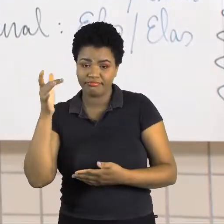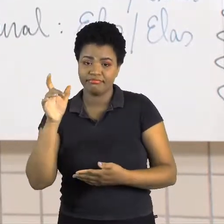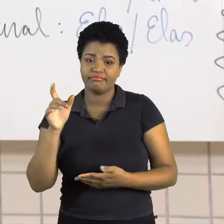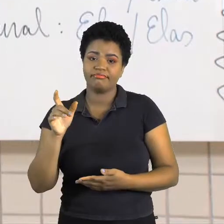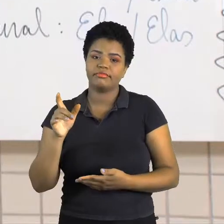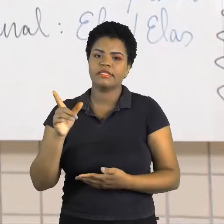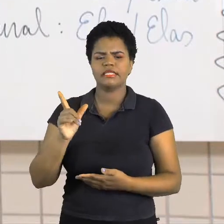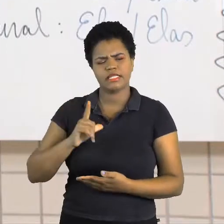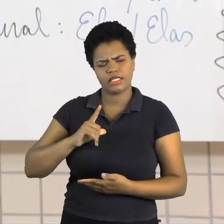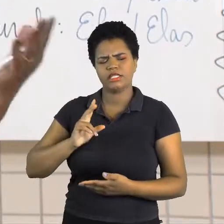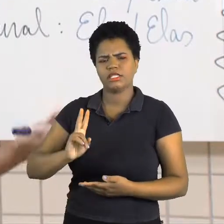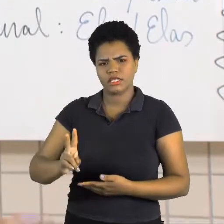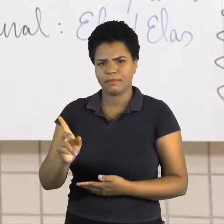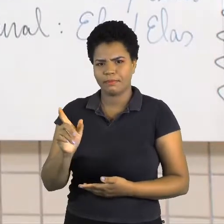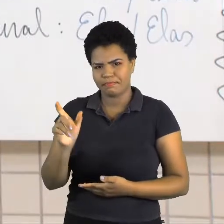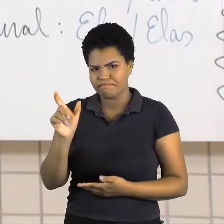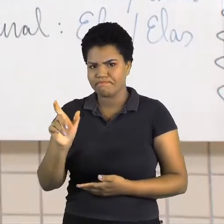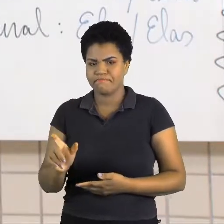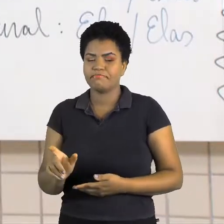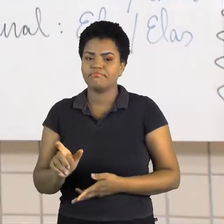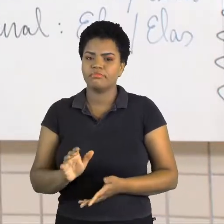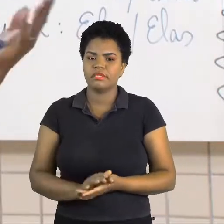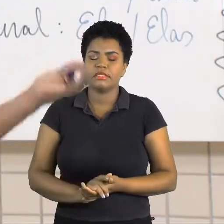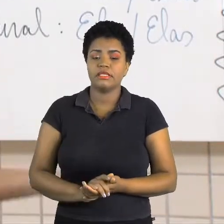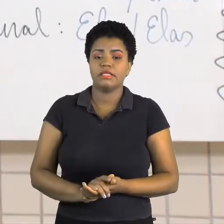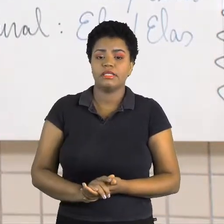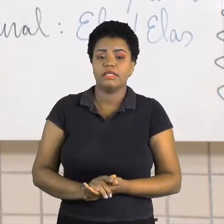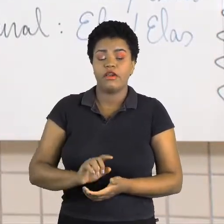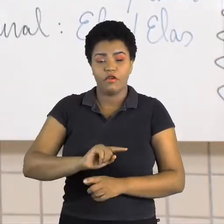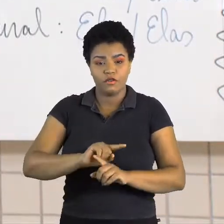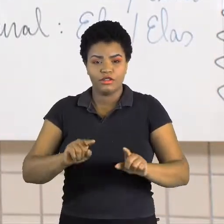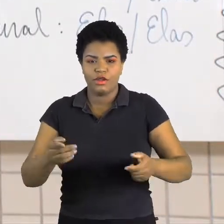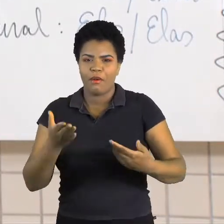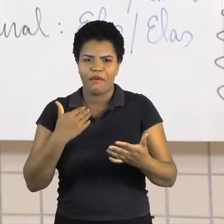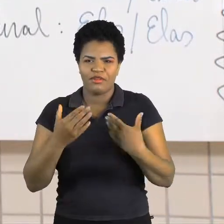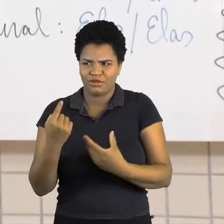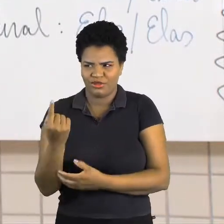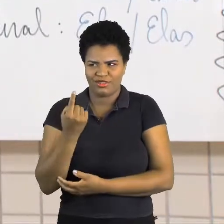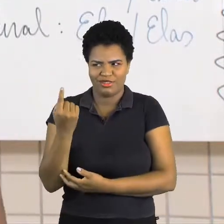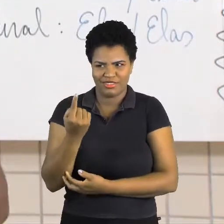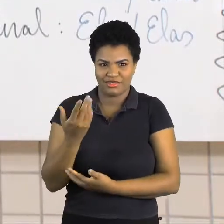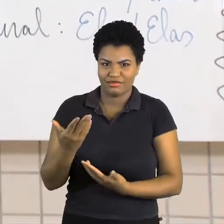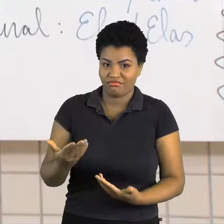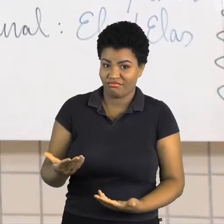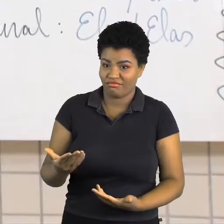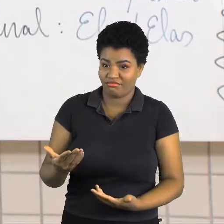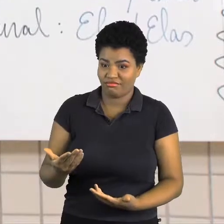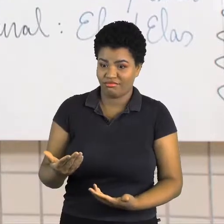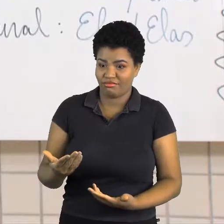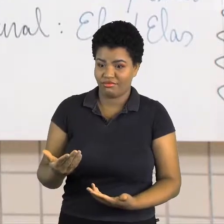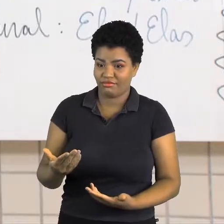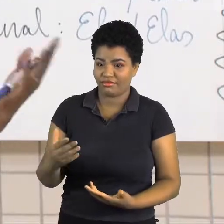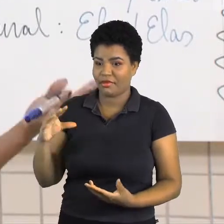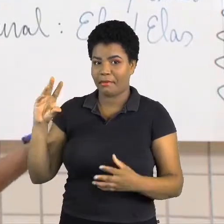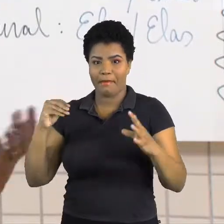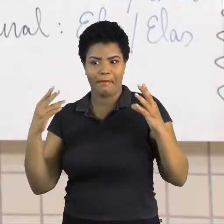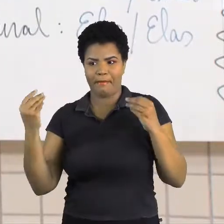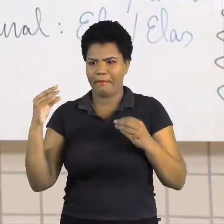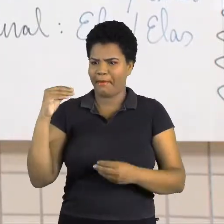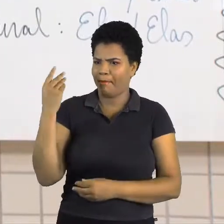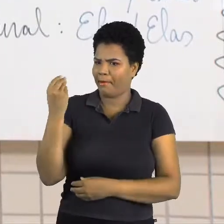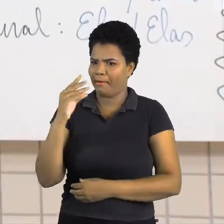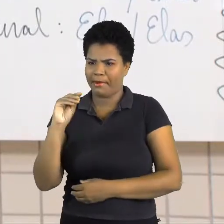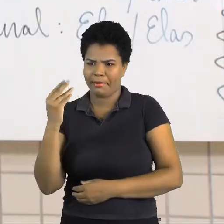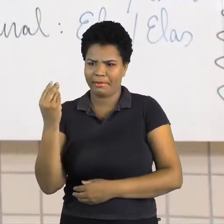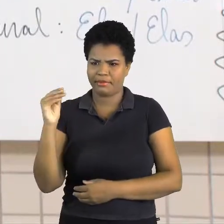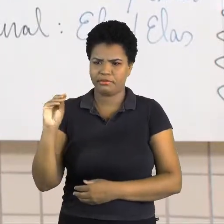uma pessoa. Quando você vai conversar com alguém, você fica conversando sozinho? As pessoas, se